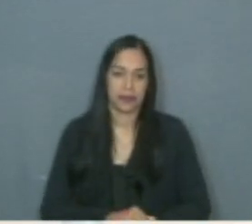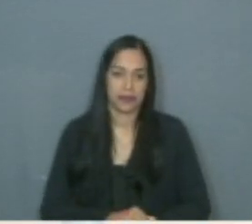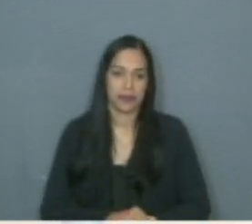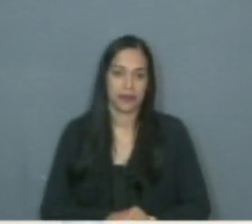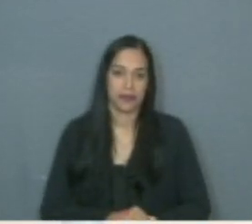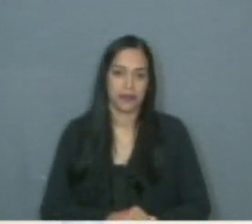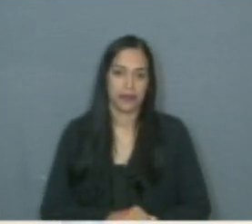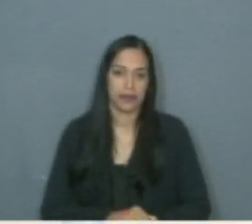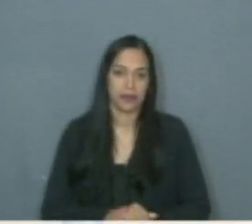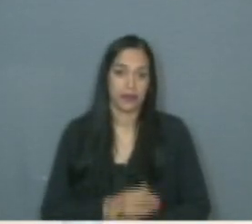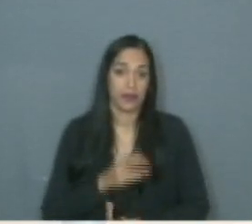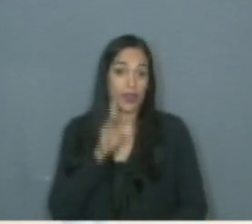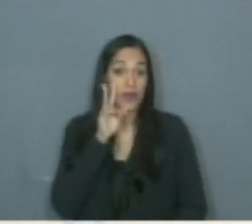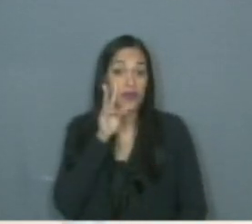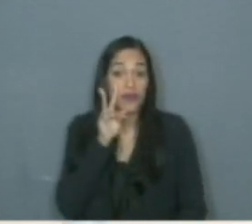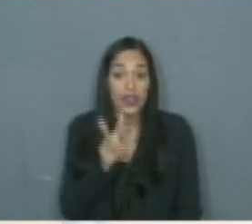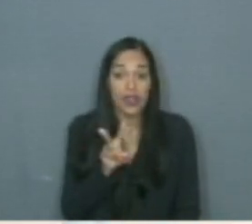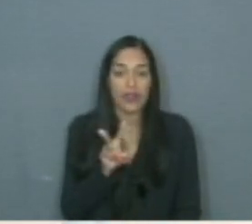Eu vi